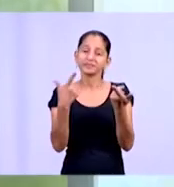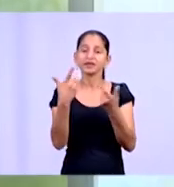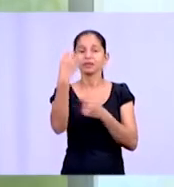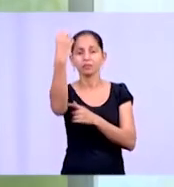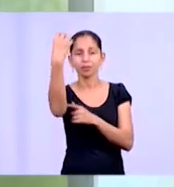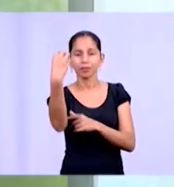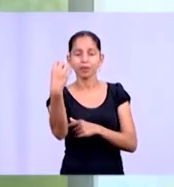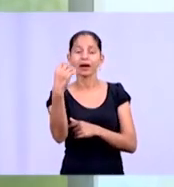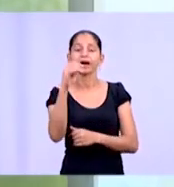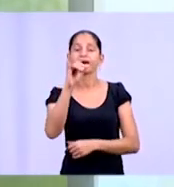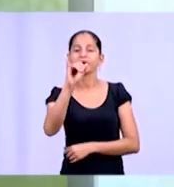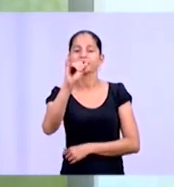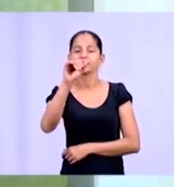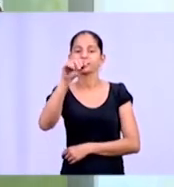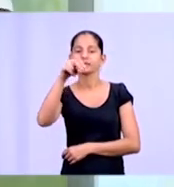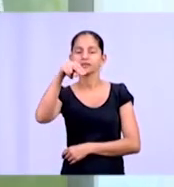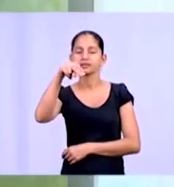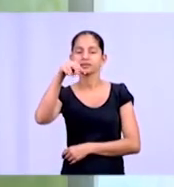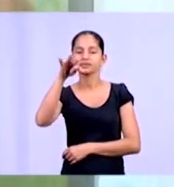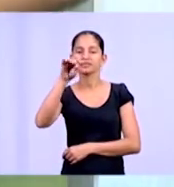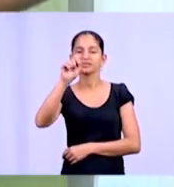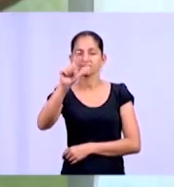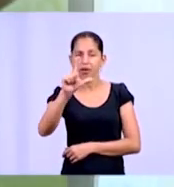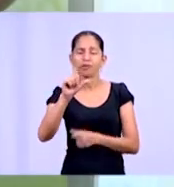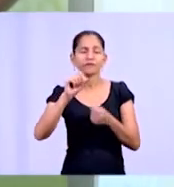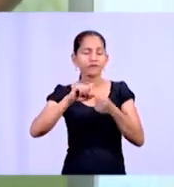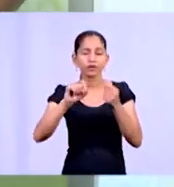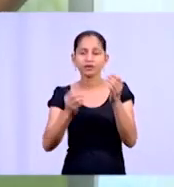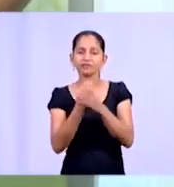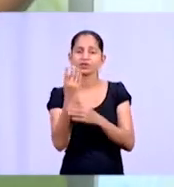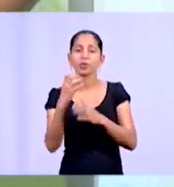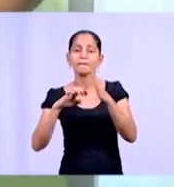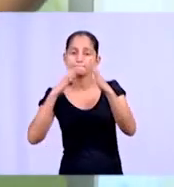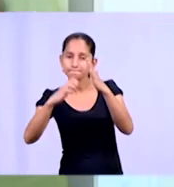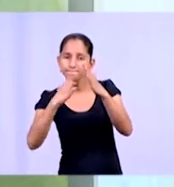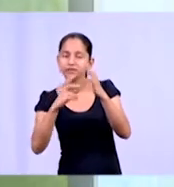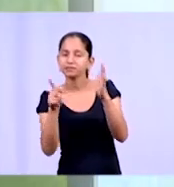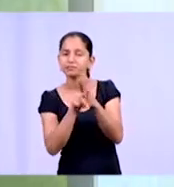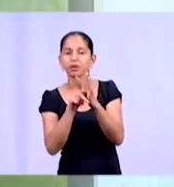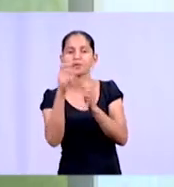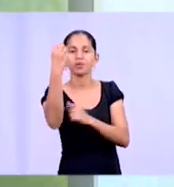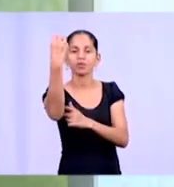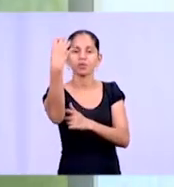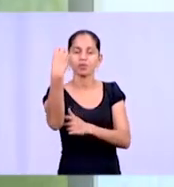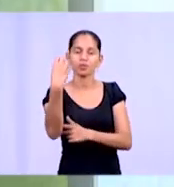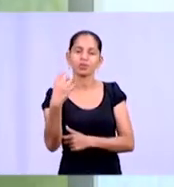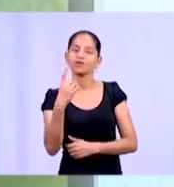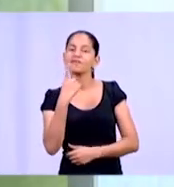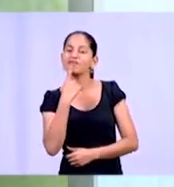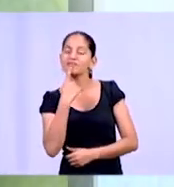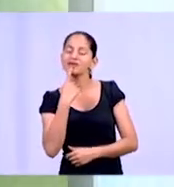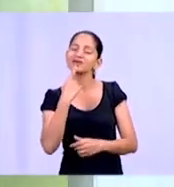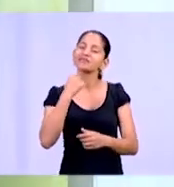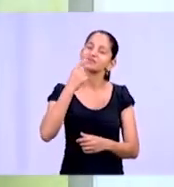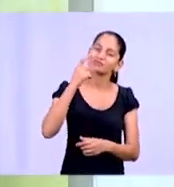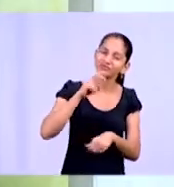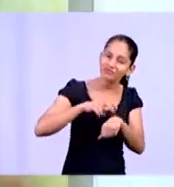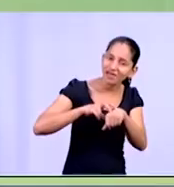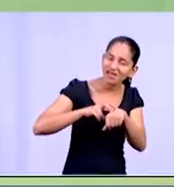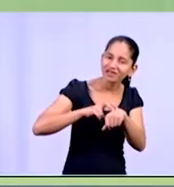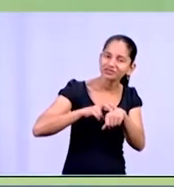foi criada para criar esses chipzinhos, né? Bem simples, e essa foi o primeiro circuito integrado criado pela Intel, que seria a base do